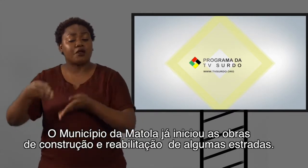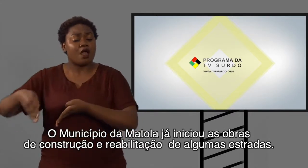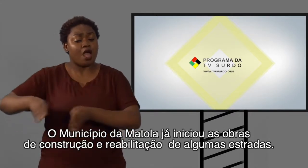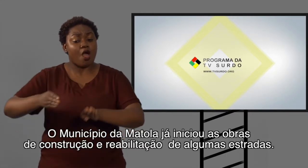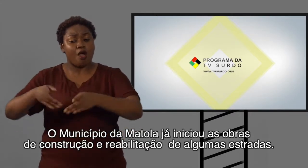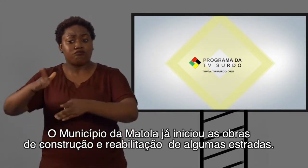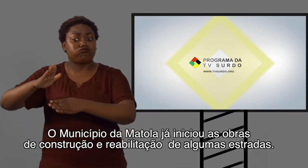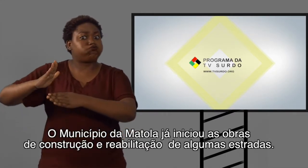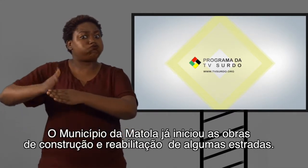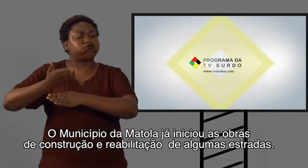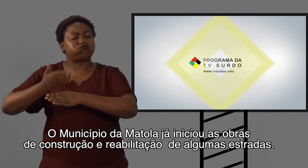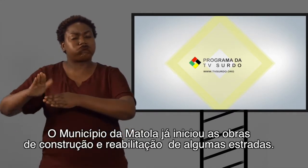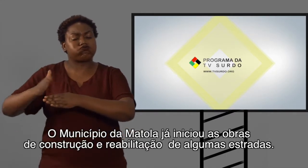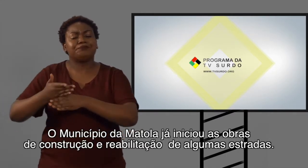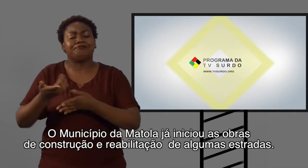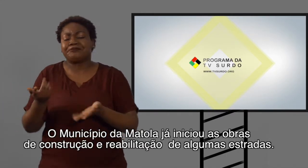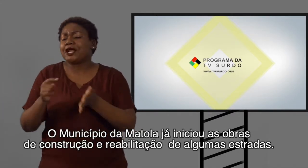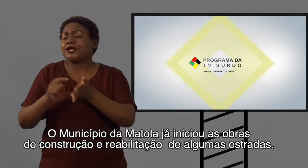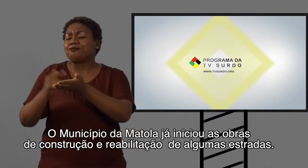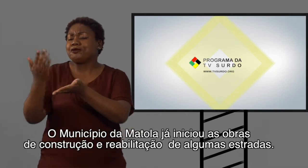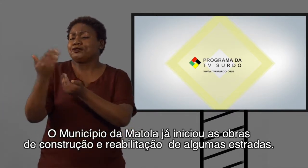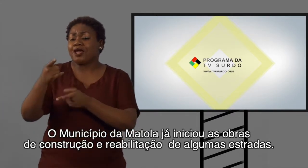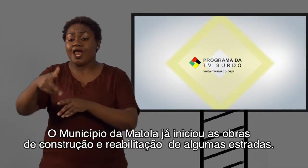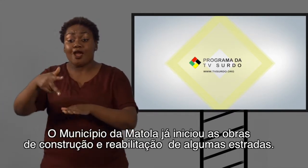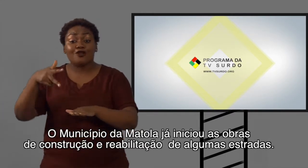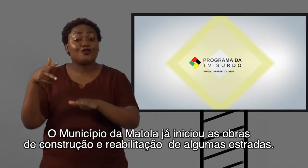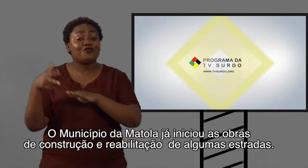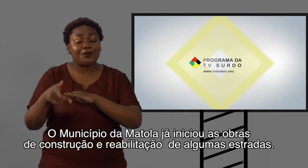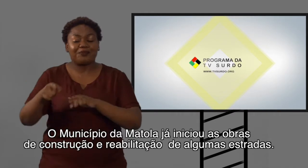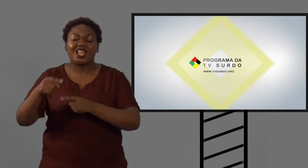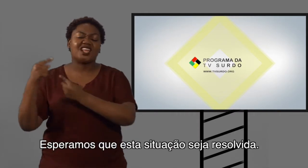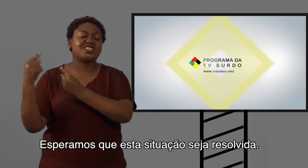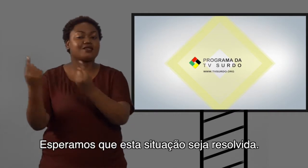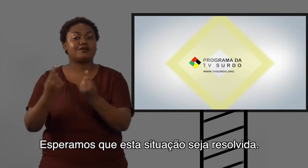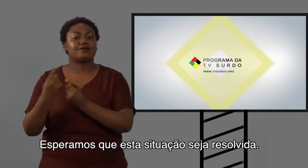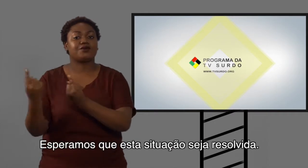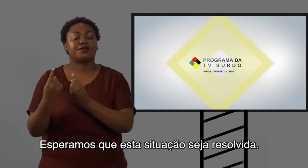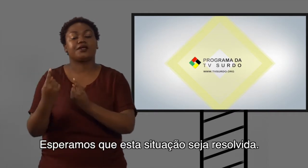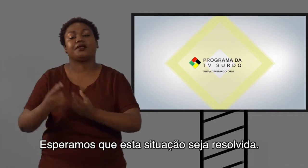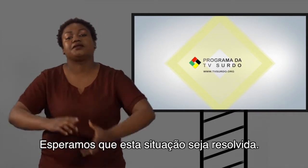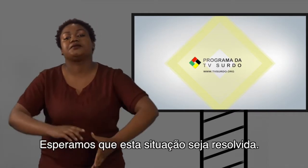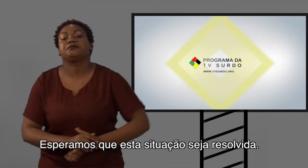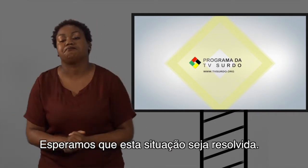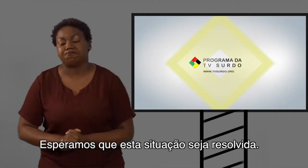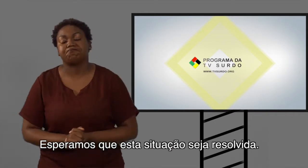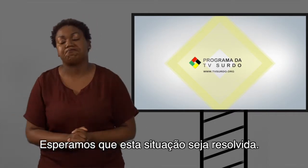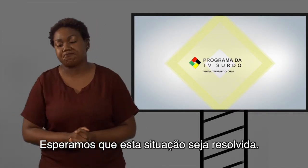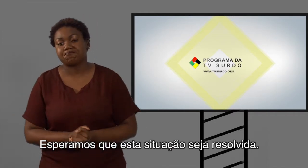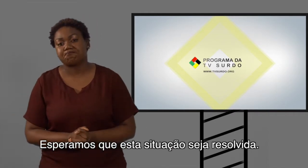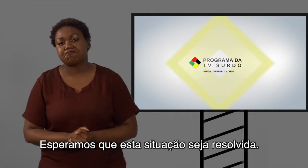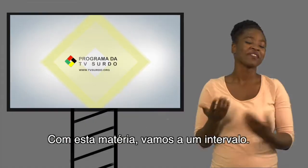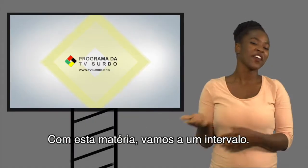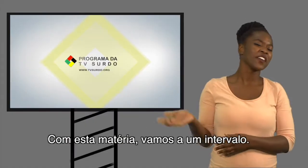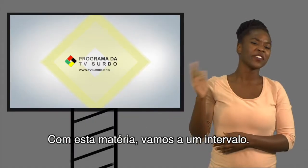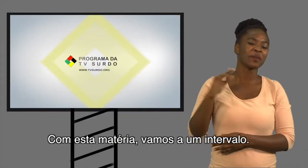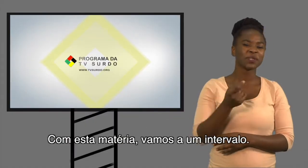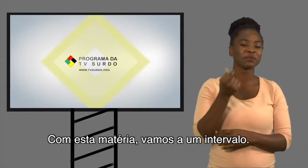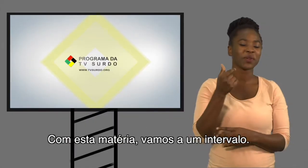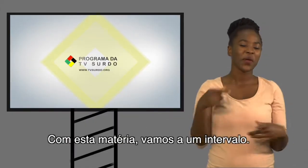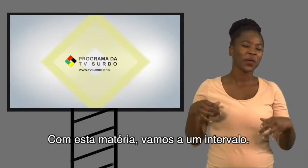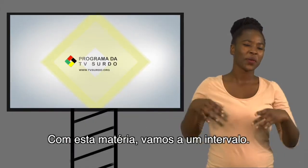obras de construção e reabilitação de algumas estradas. Esperamos que esta situação seja